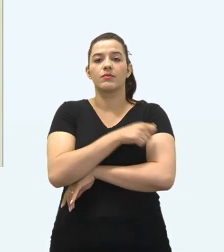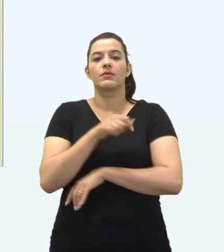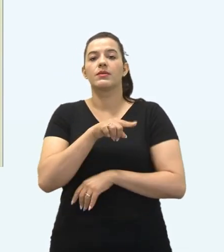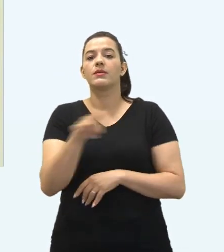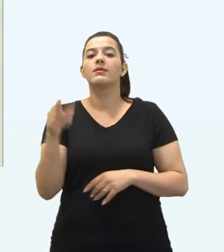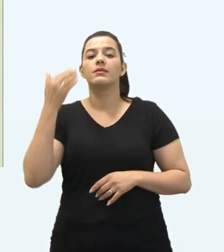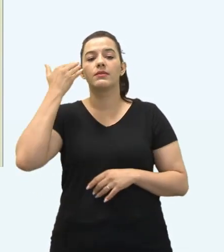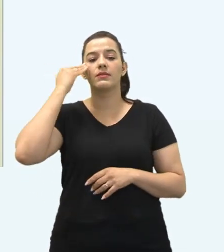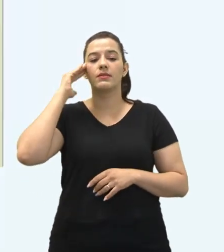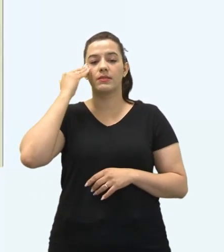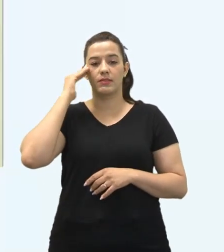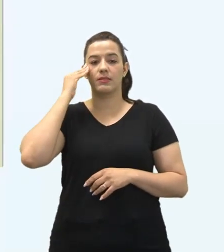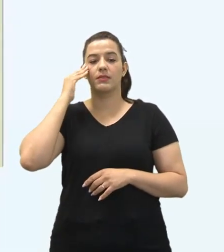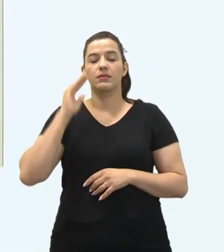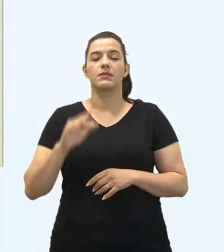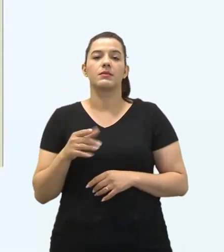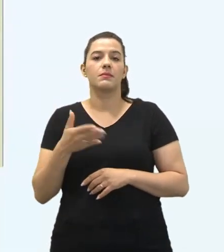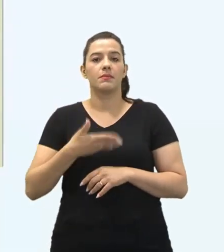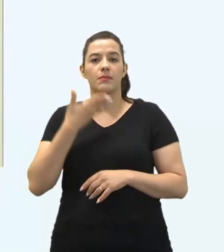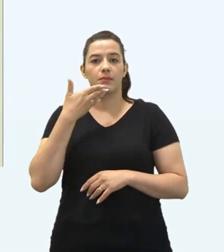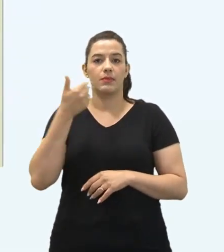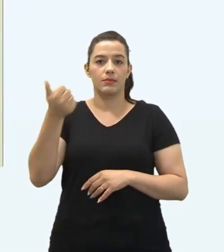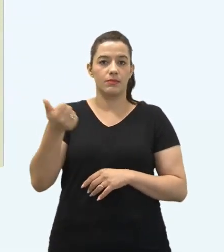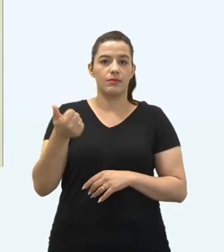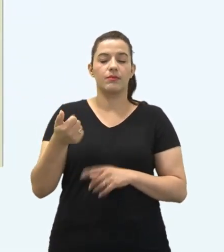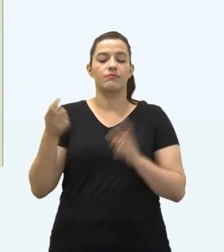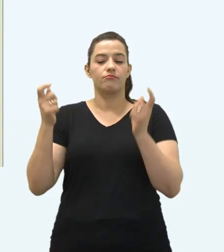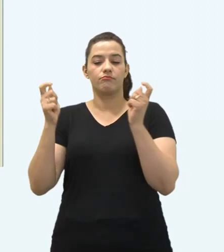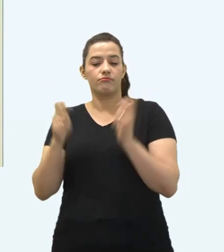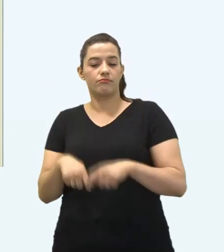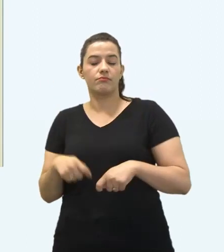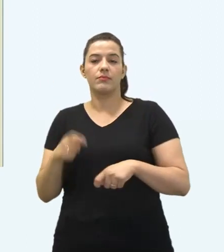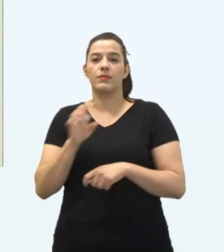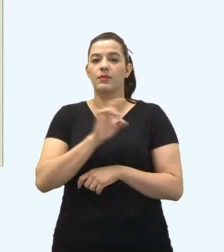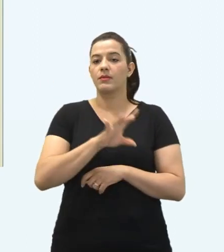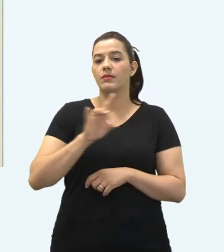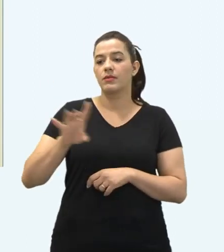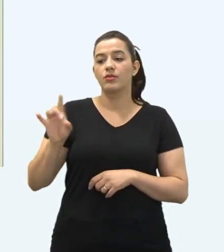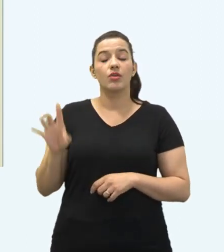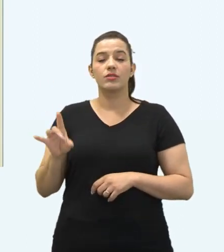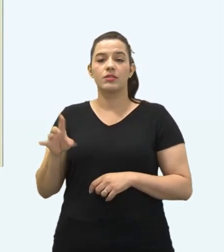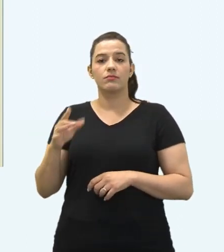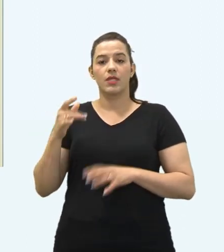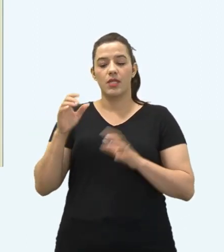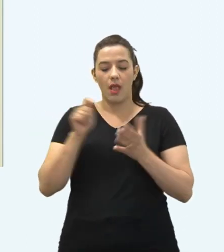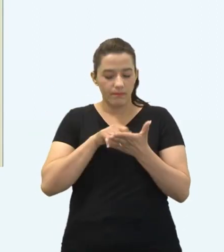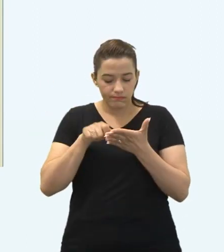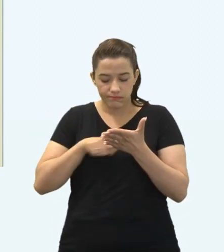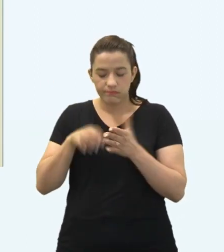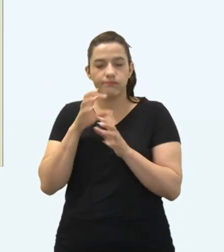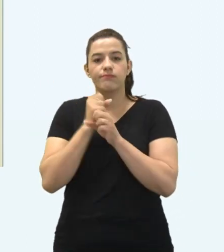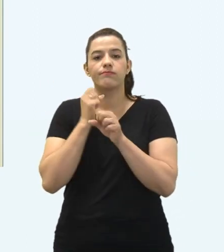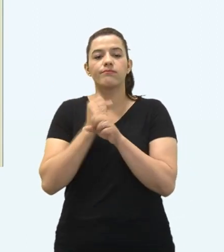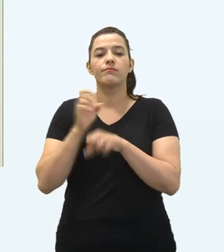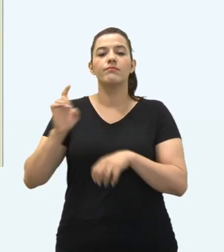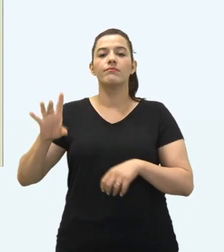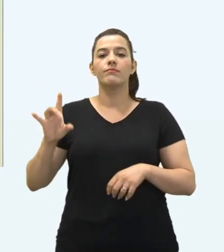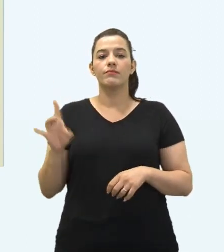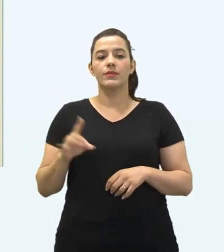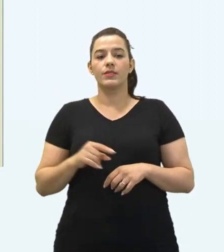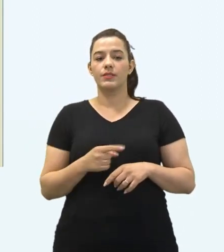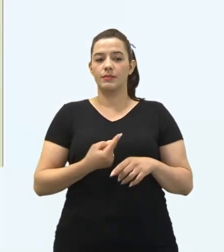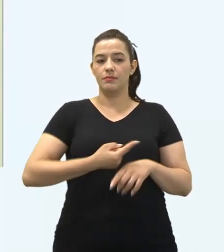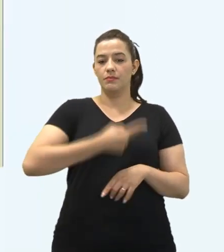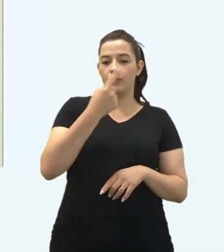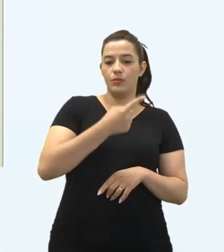eles eles adquirem a cidade caminhável sozinho você trabalha